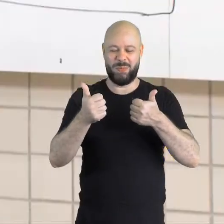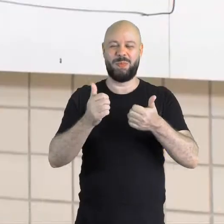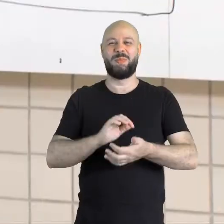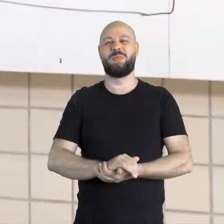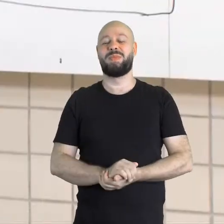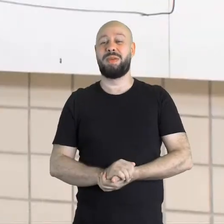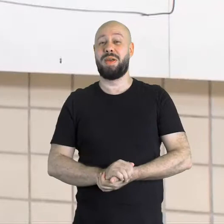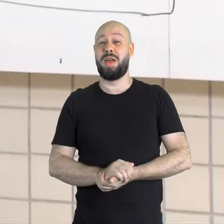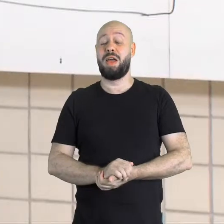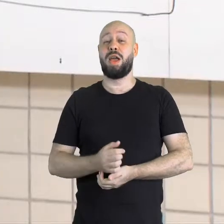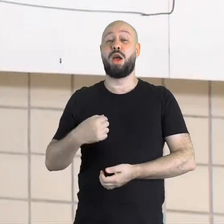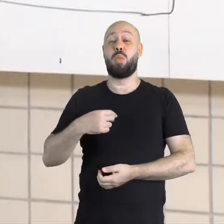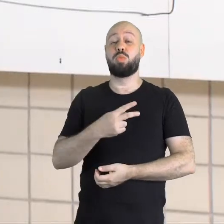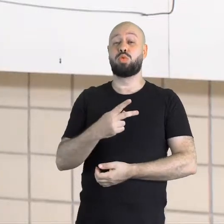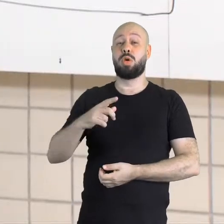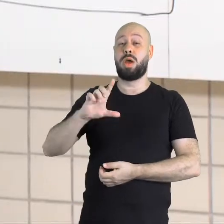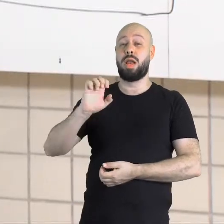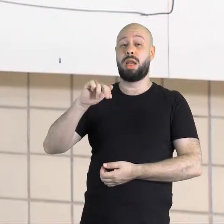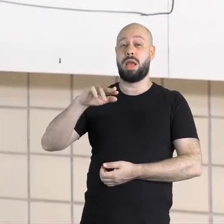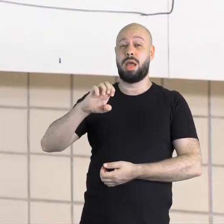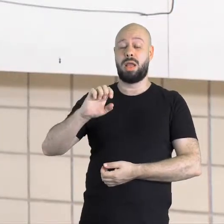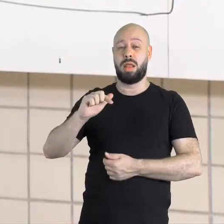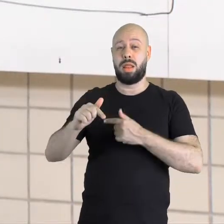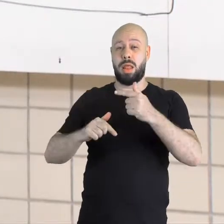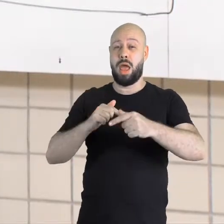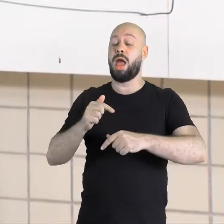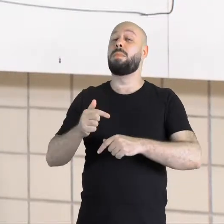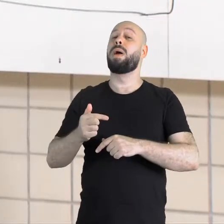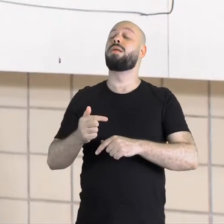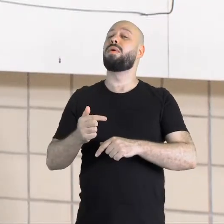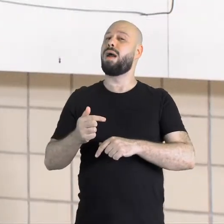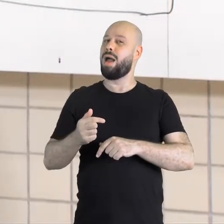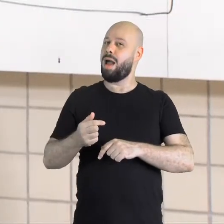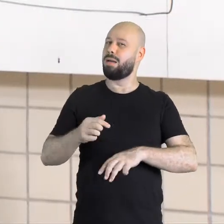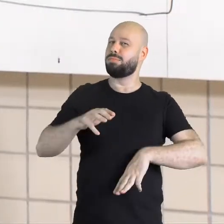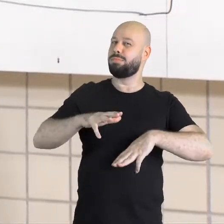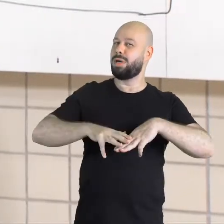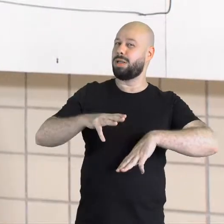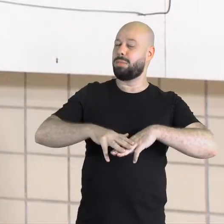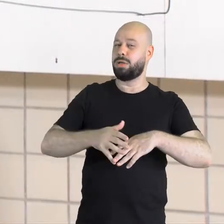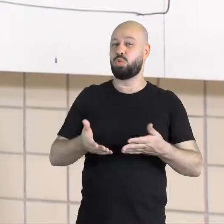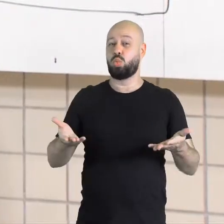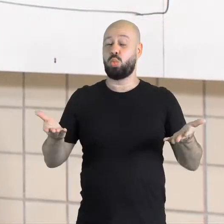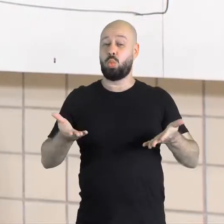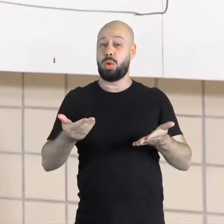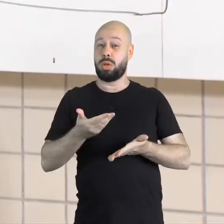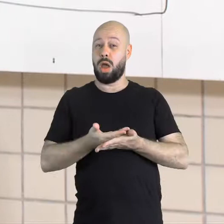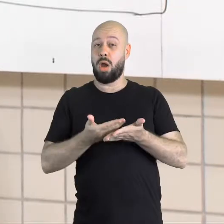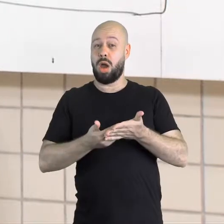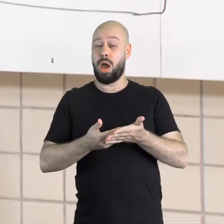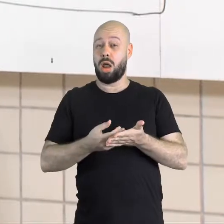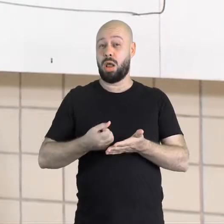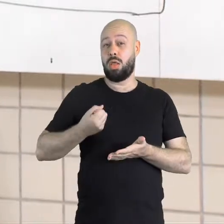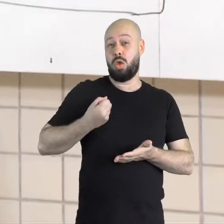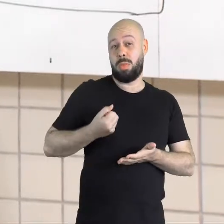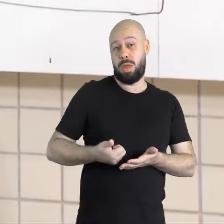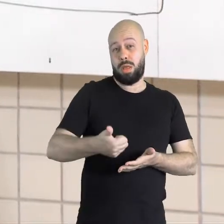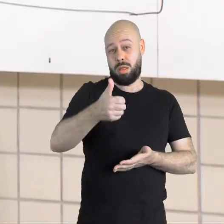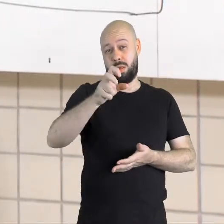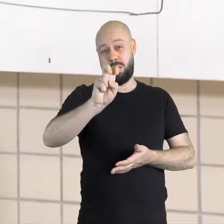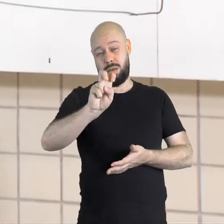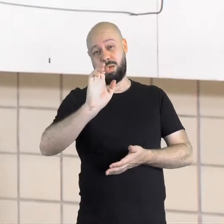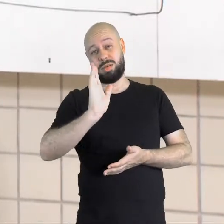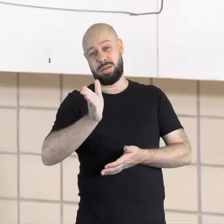vocês? Eu sou a professora Eliane Cristina, de matemática. Hoje, a nossa aulinha é a aula